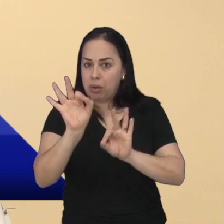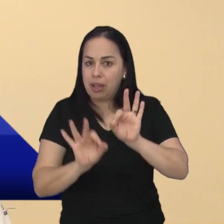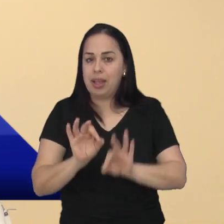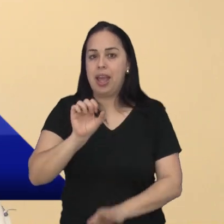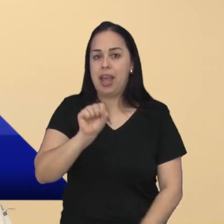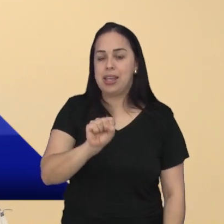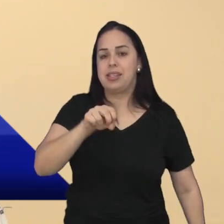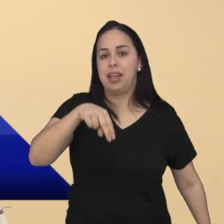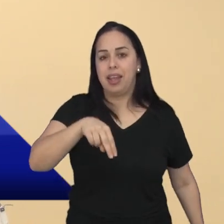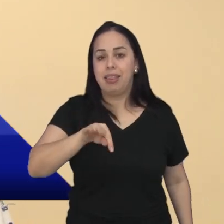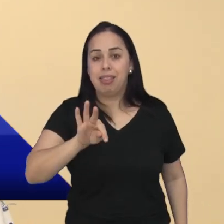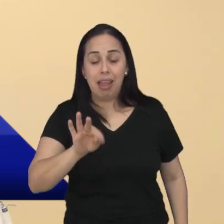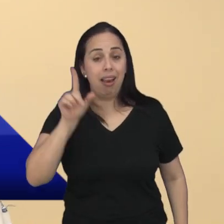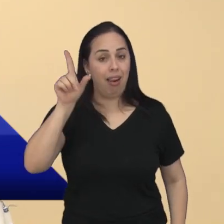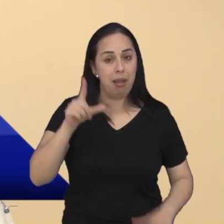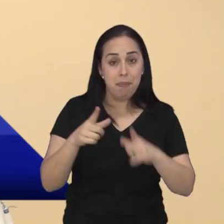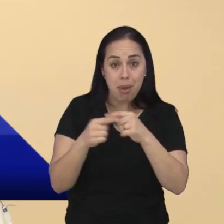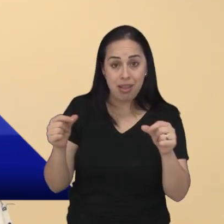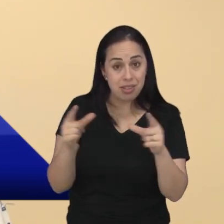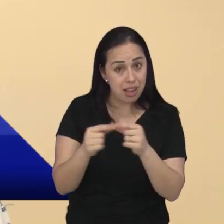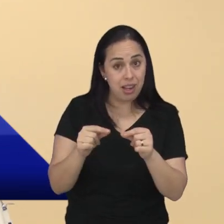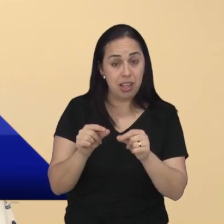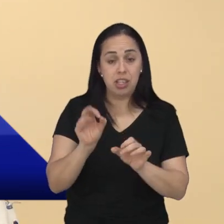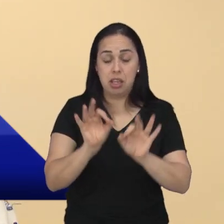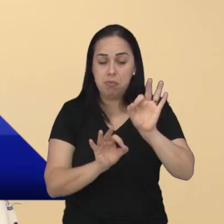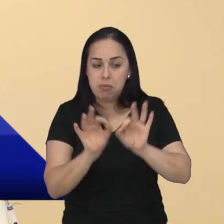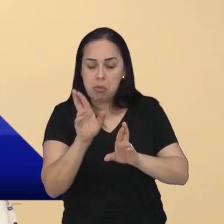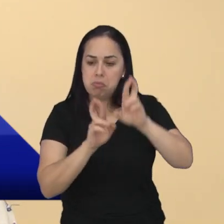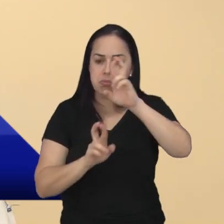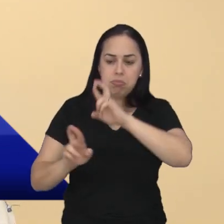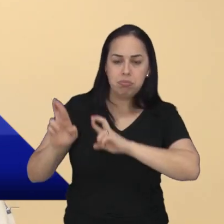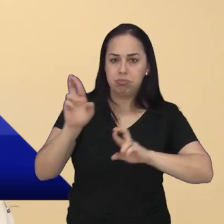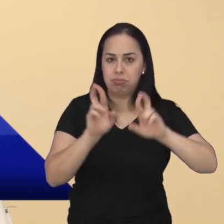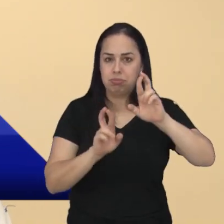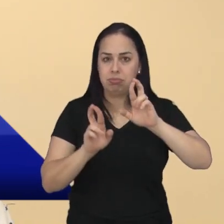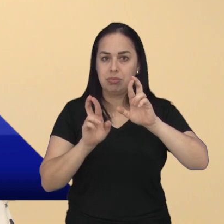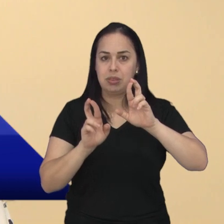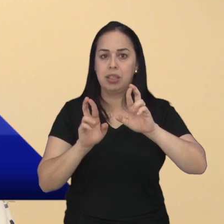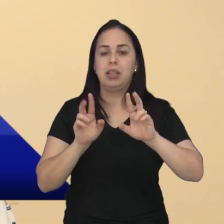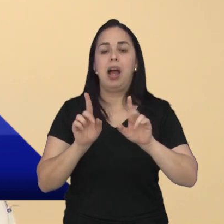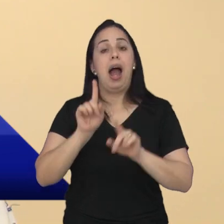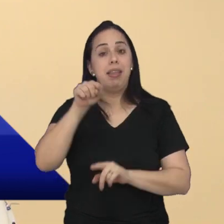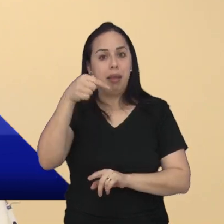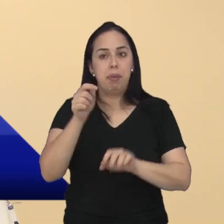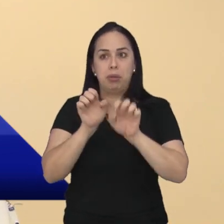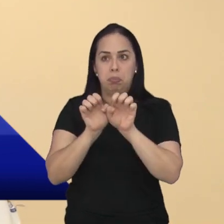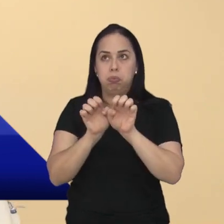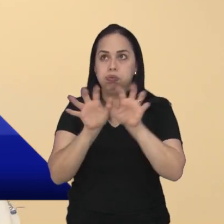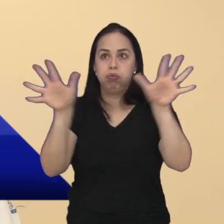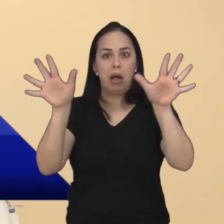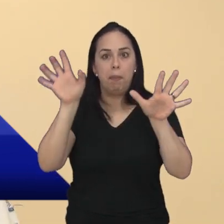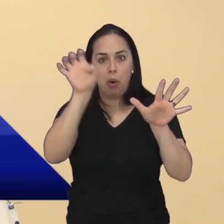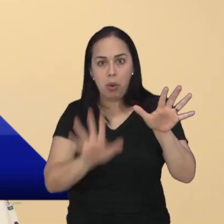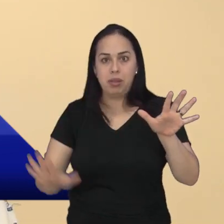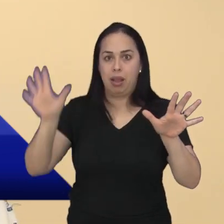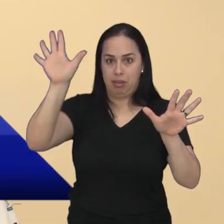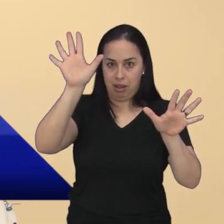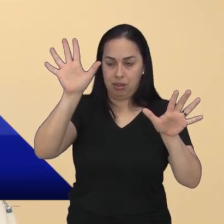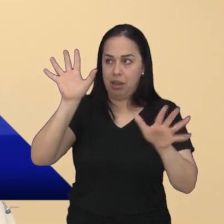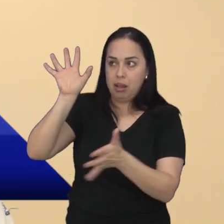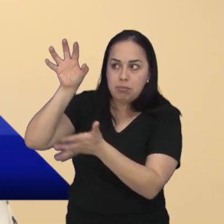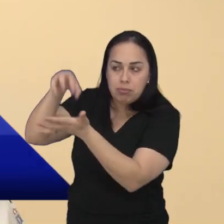que vai chegar para o paciente tem essa frase para estimular, para sempre a pessoa estar lendo, nada mais